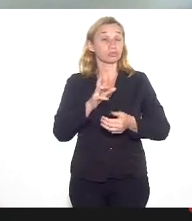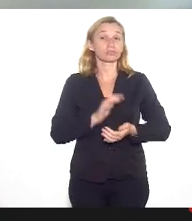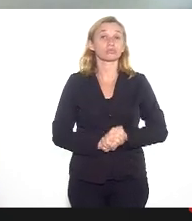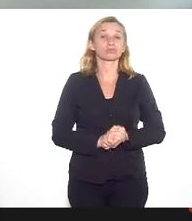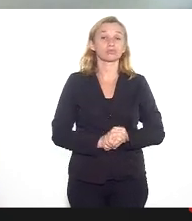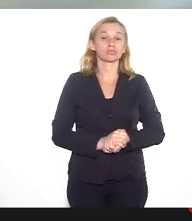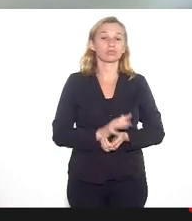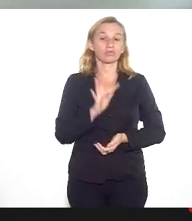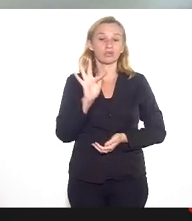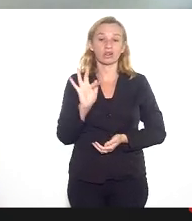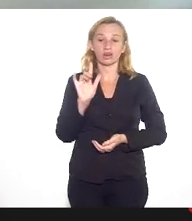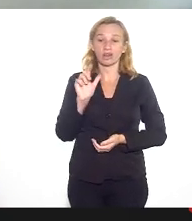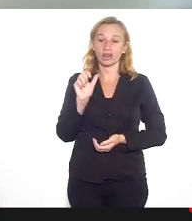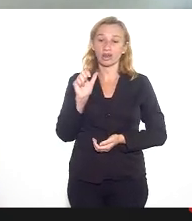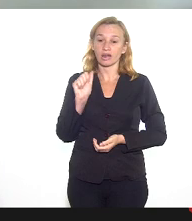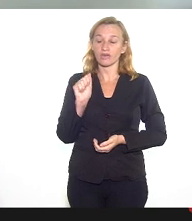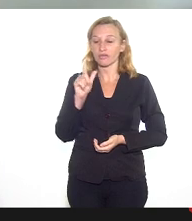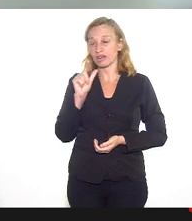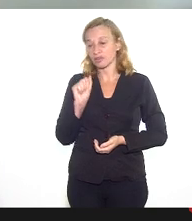doutor Flávio,